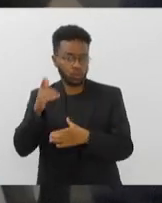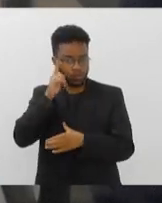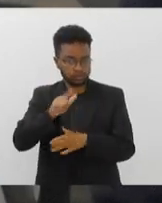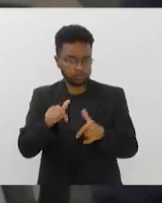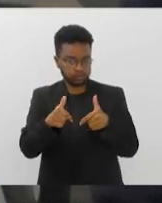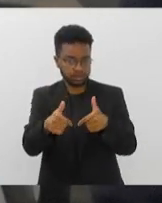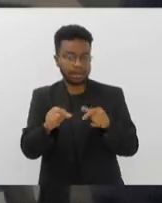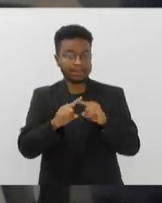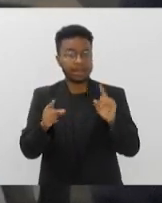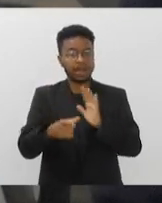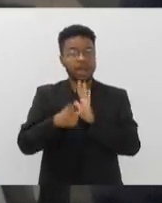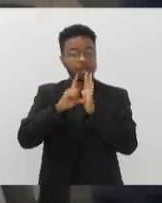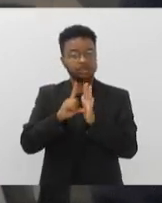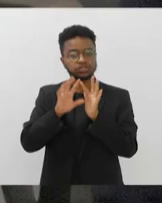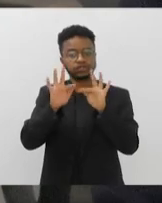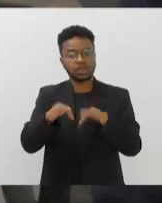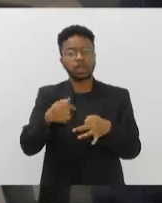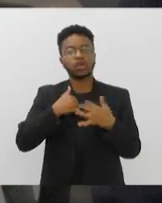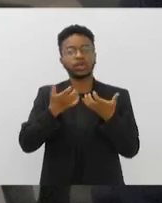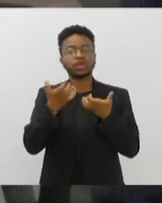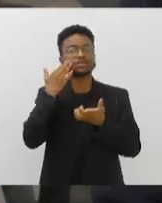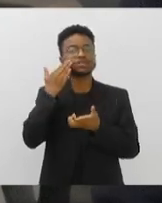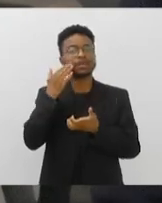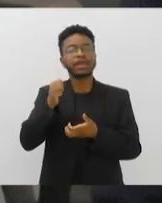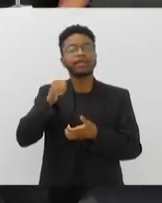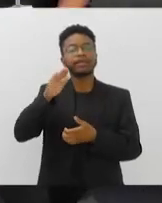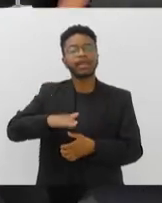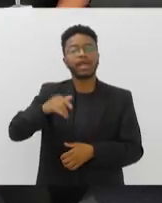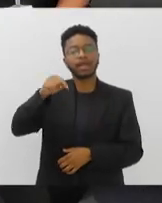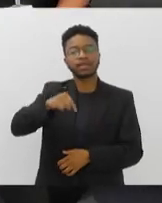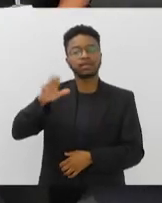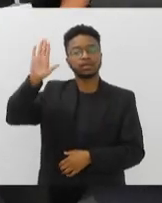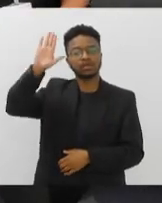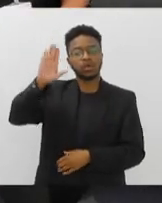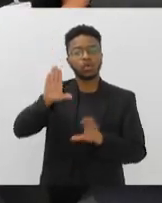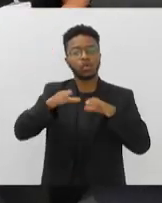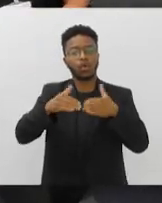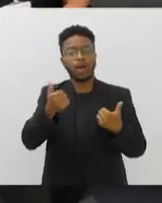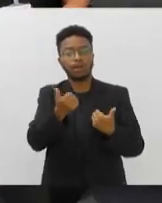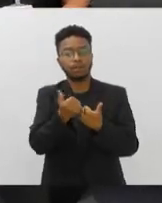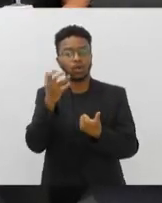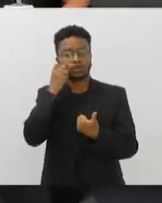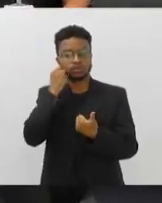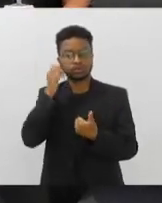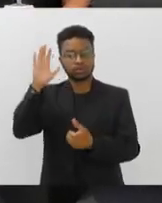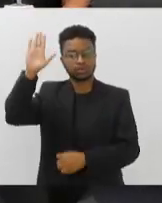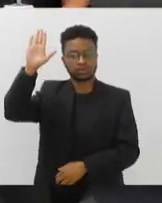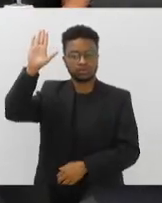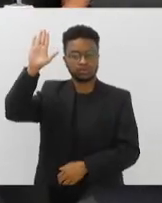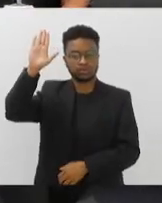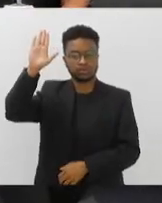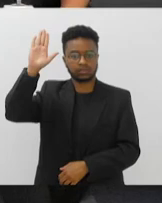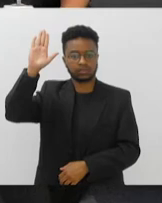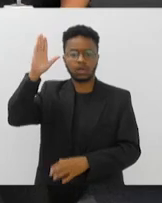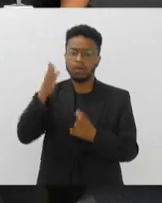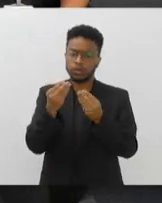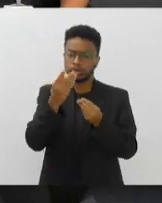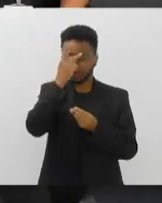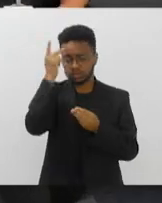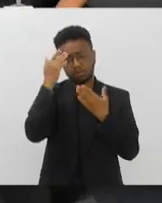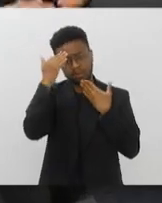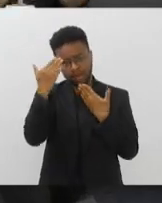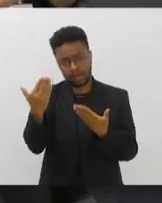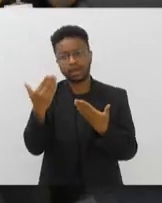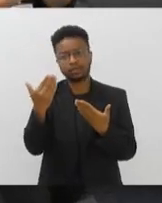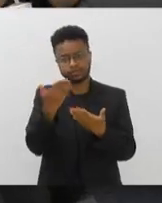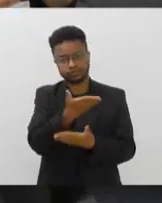gostaria antes da gente terminar de saber quem é aqui de grupo de apoio doção que tá aqui olha só quanta gente muito obrigado amar muito